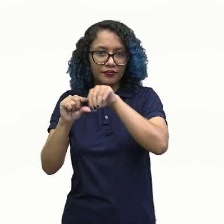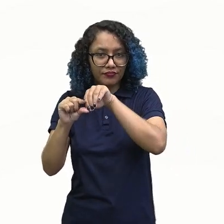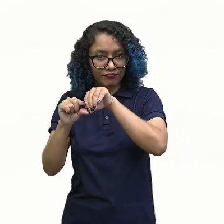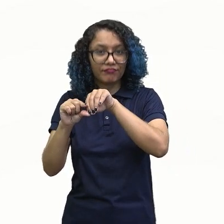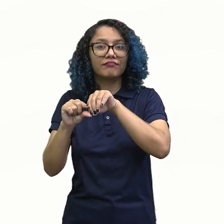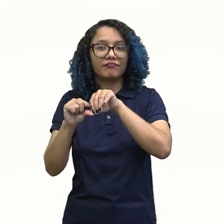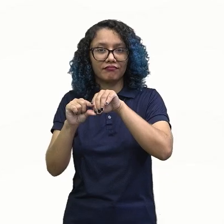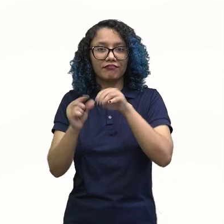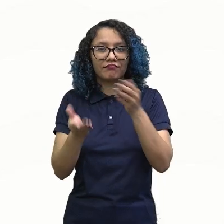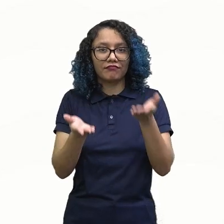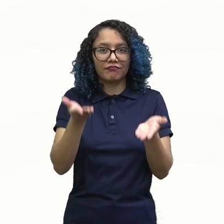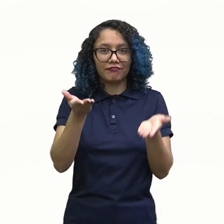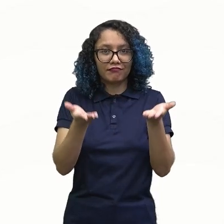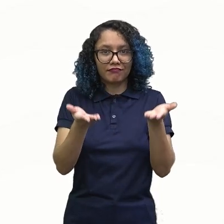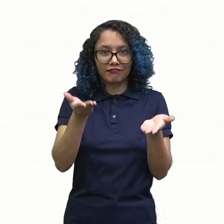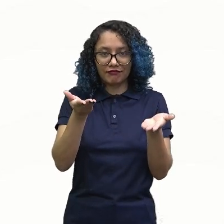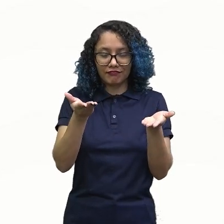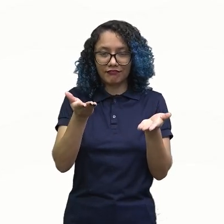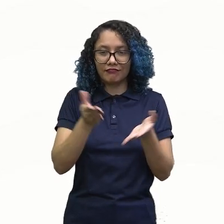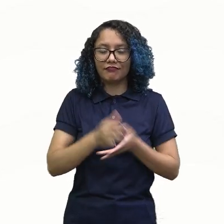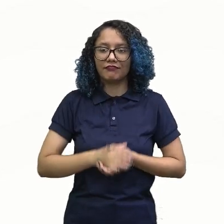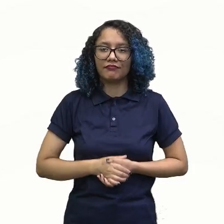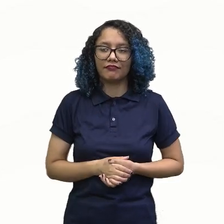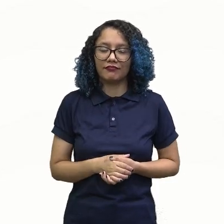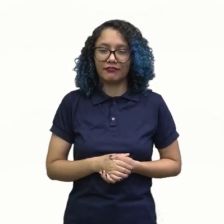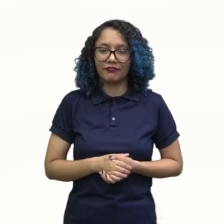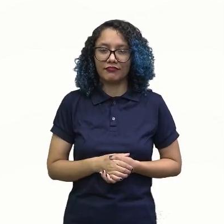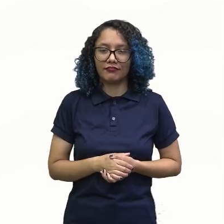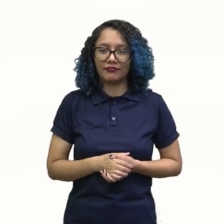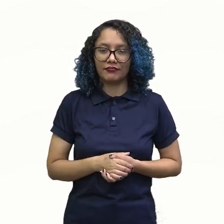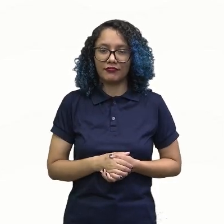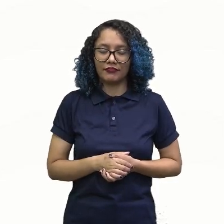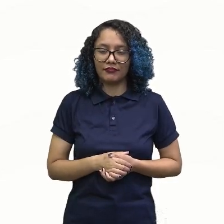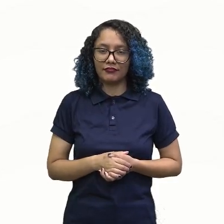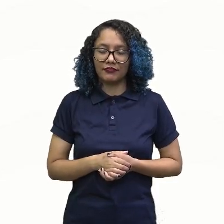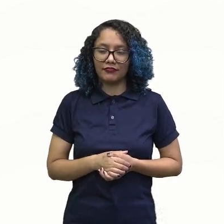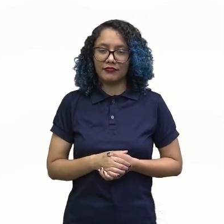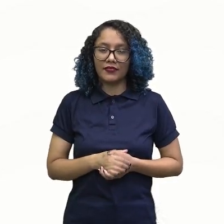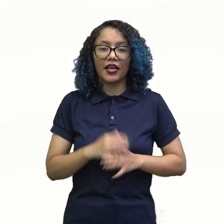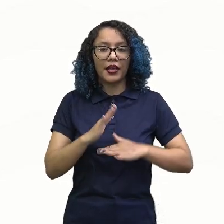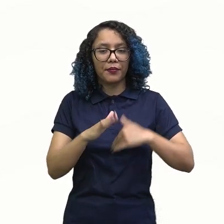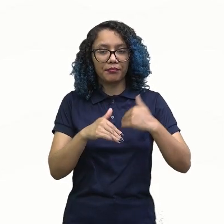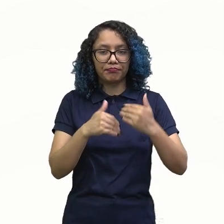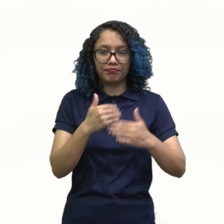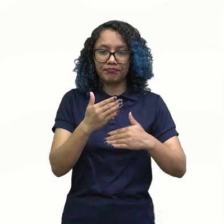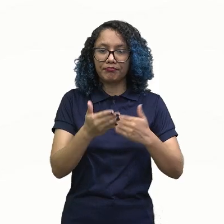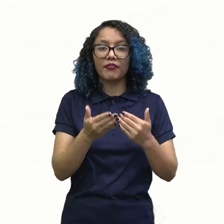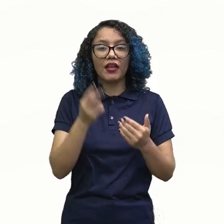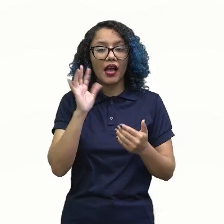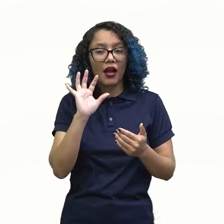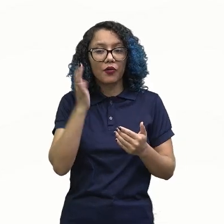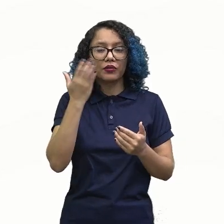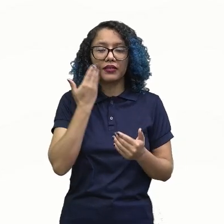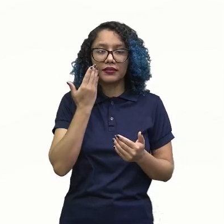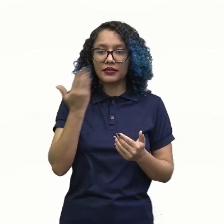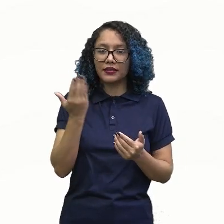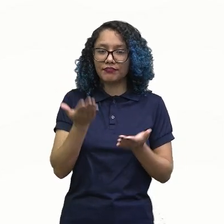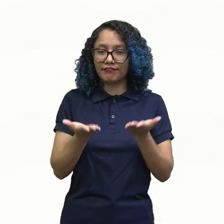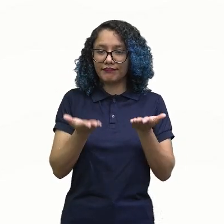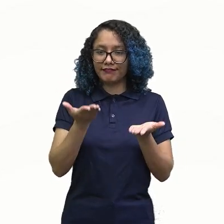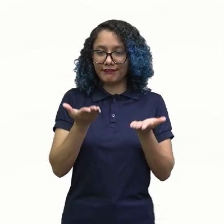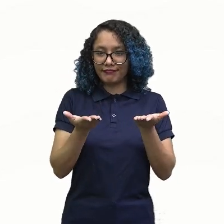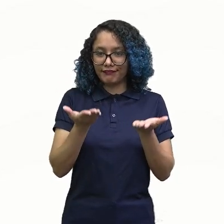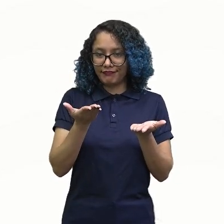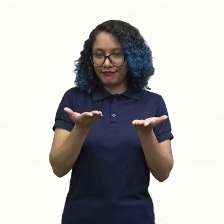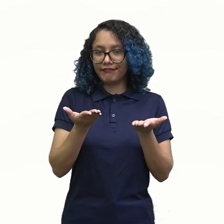E depois de um determinado tempo, eu tenho aqui o equilíbrio térmico. E